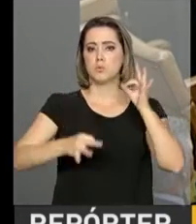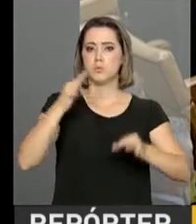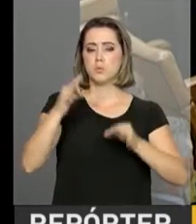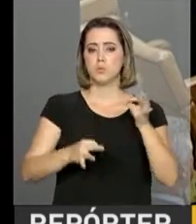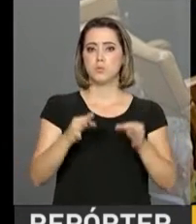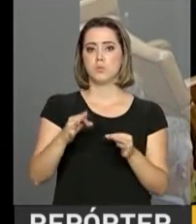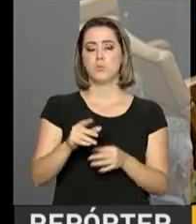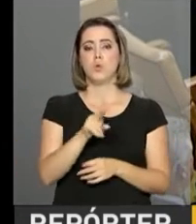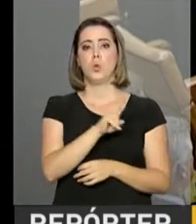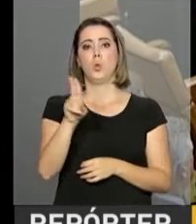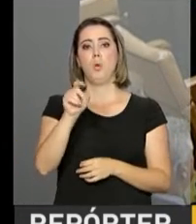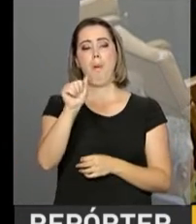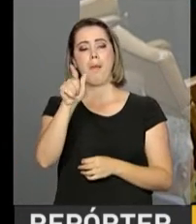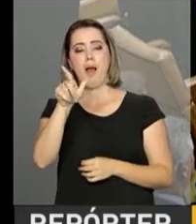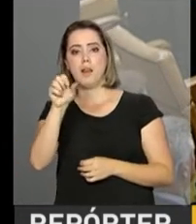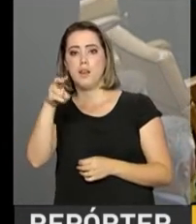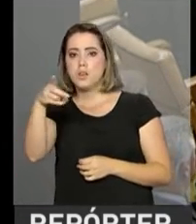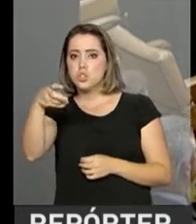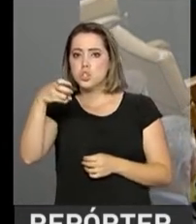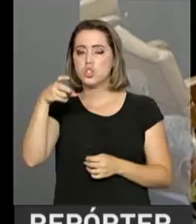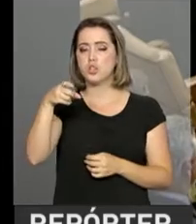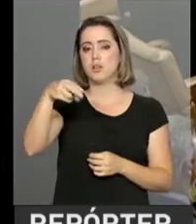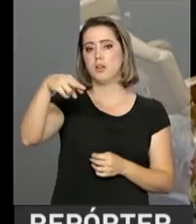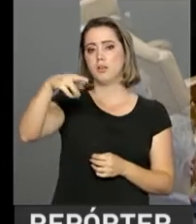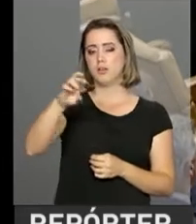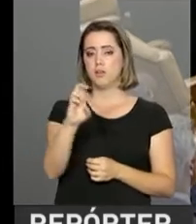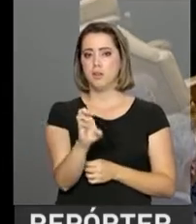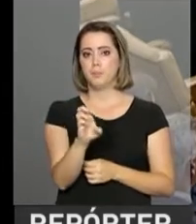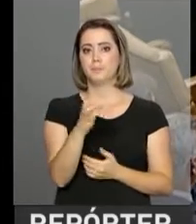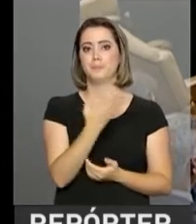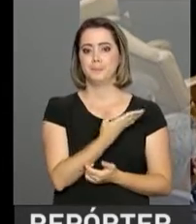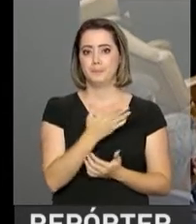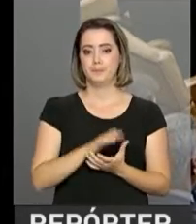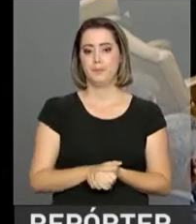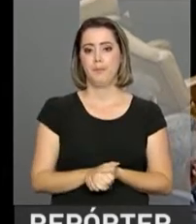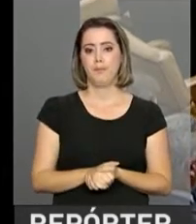Excelência, o senhor ministro Alexandre de Moraes.